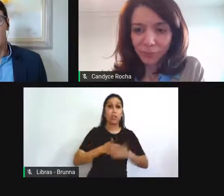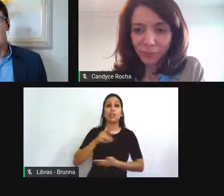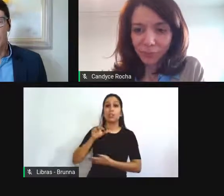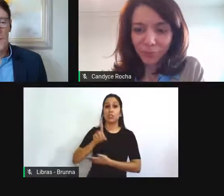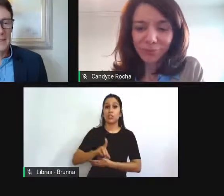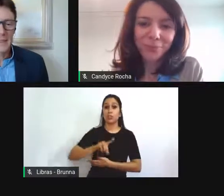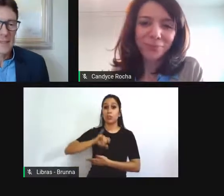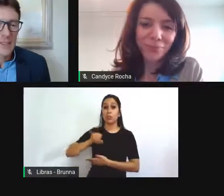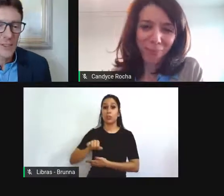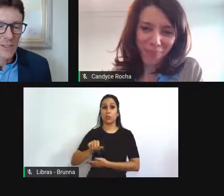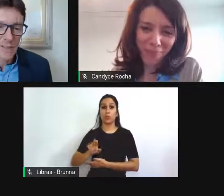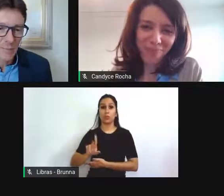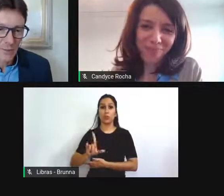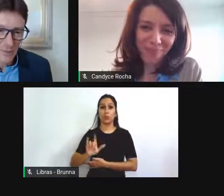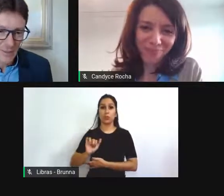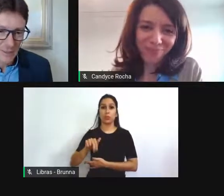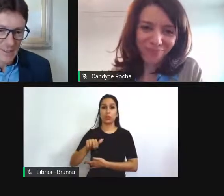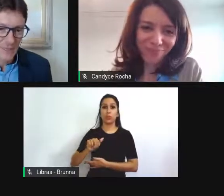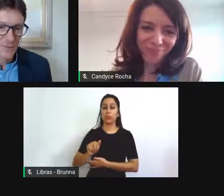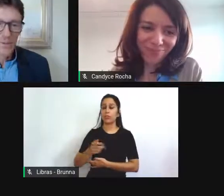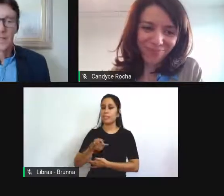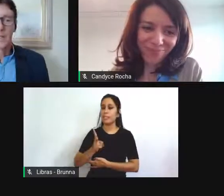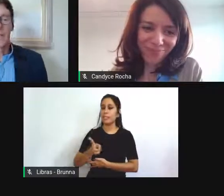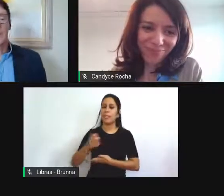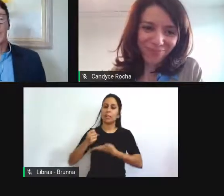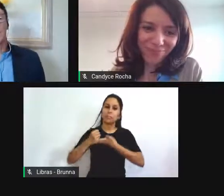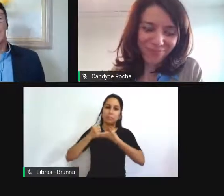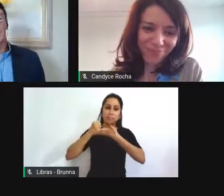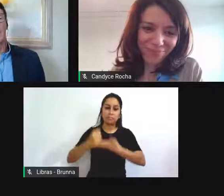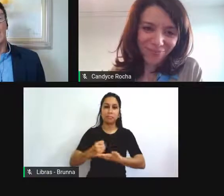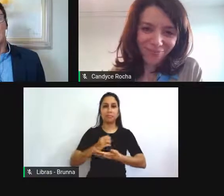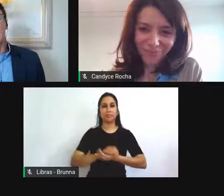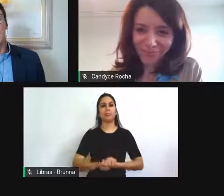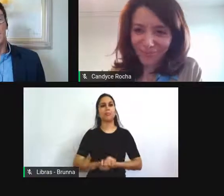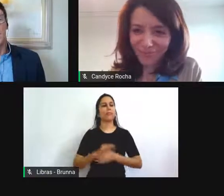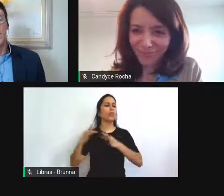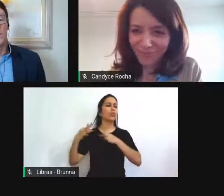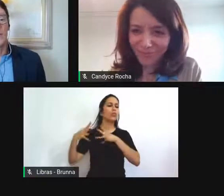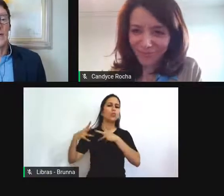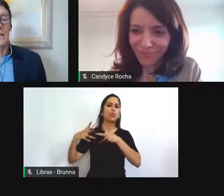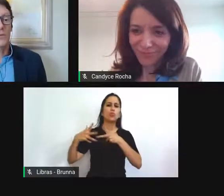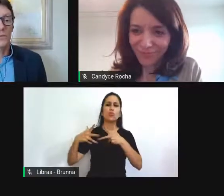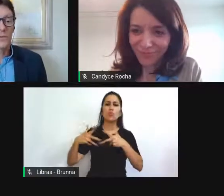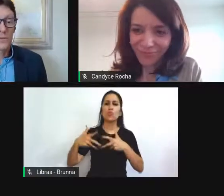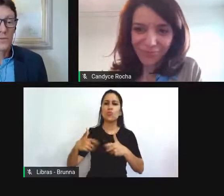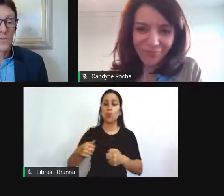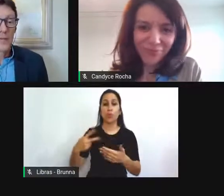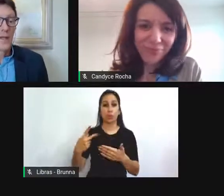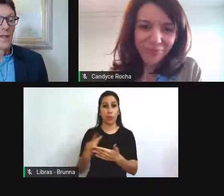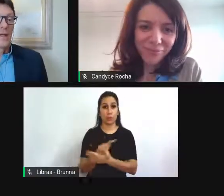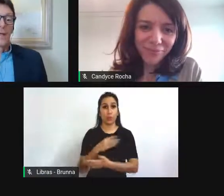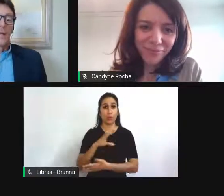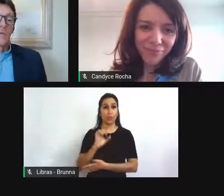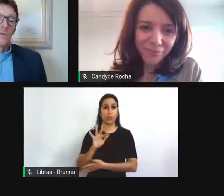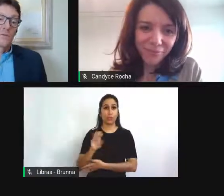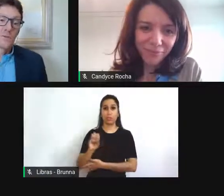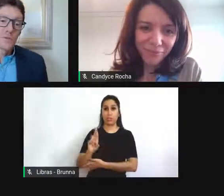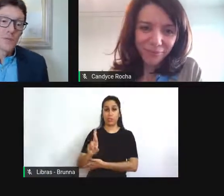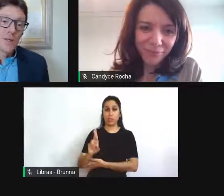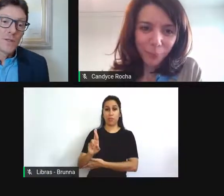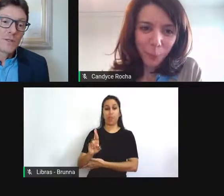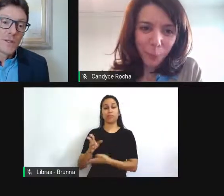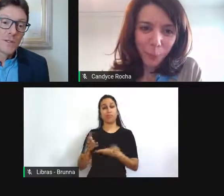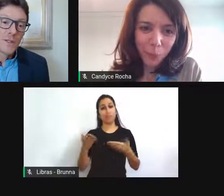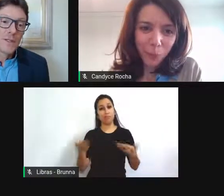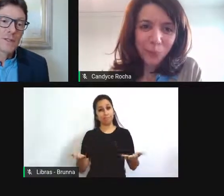deu apoio a todas as iniciativas da pós-graduação e tudo que acontece no CEFOR, obrigado por tudo. Como